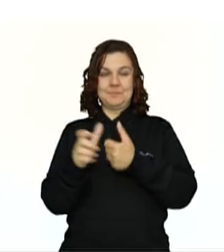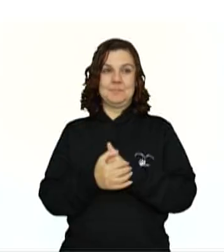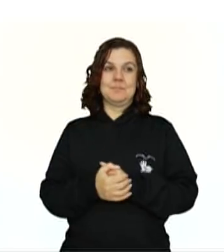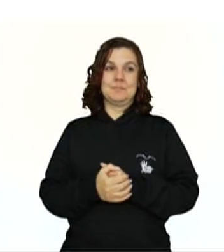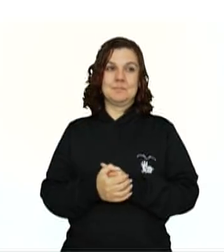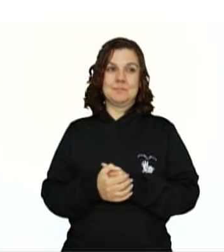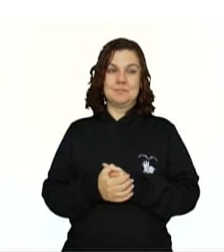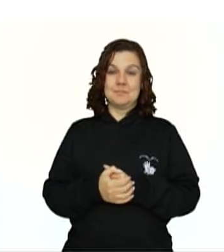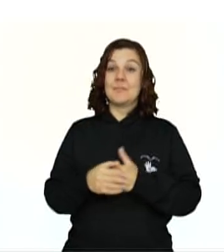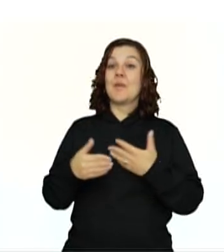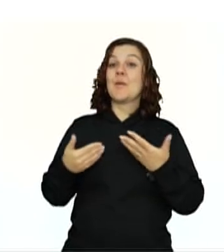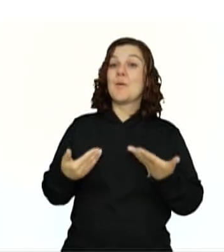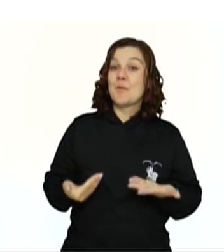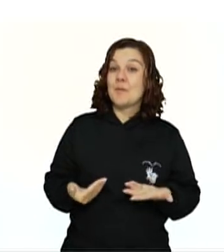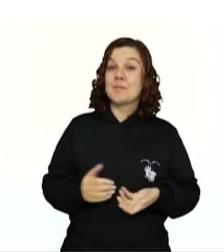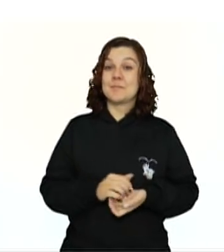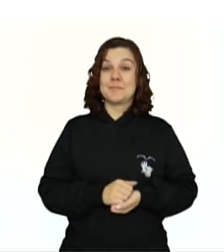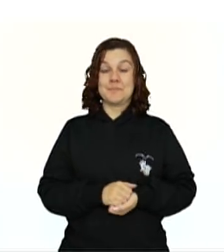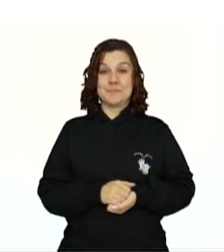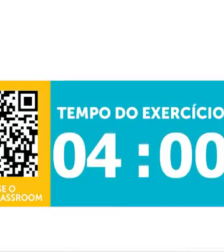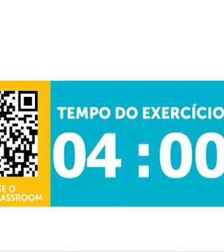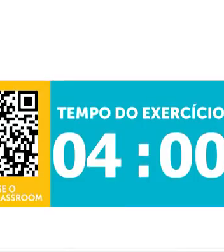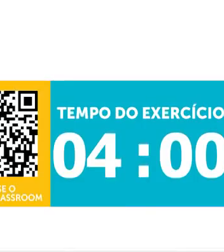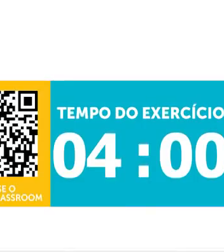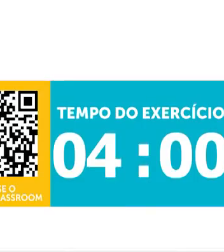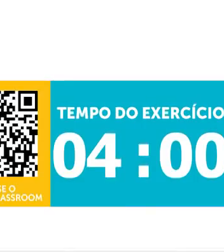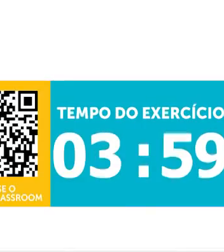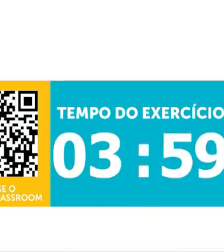palavras parônimas.